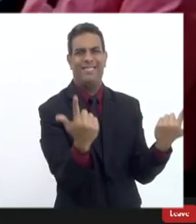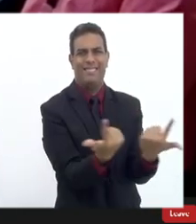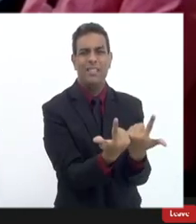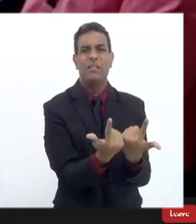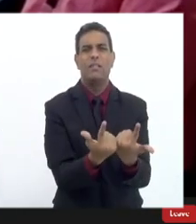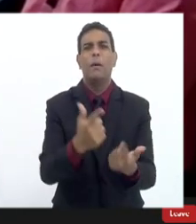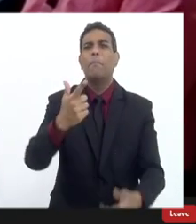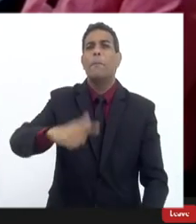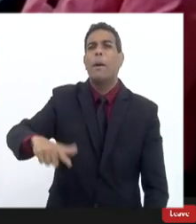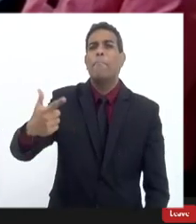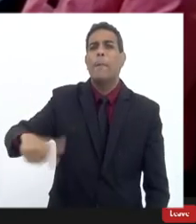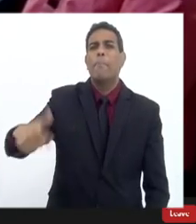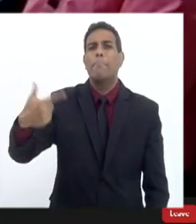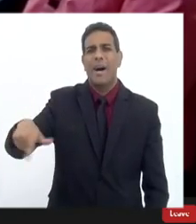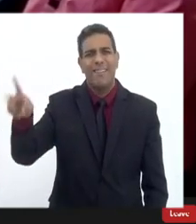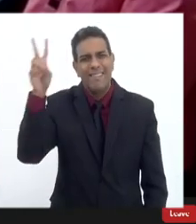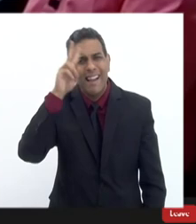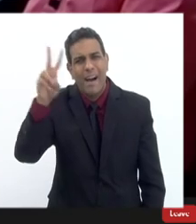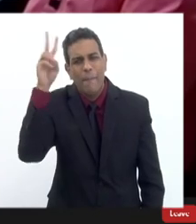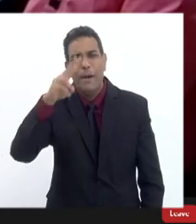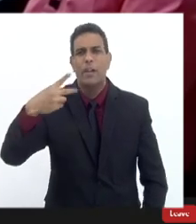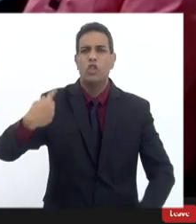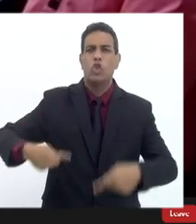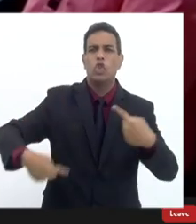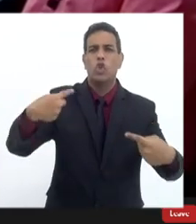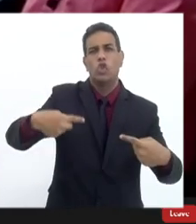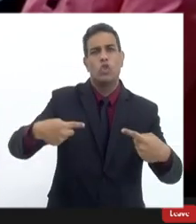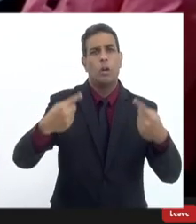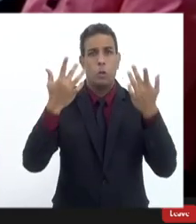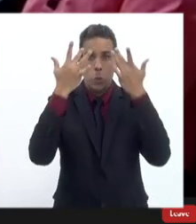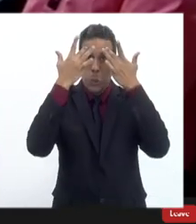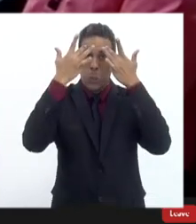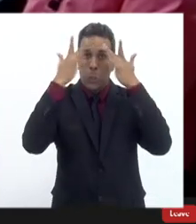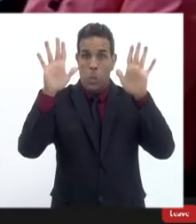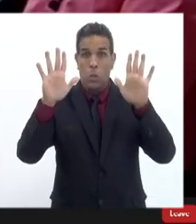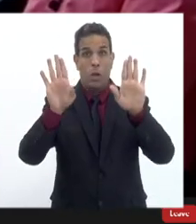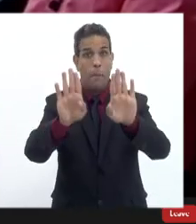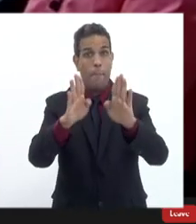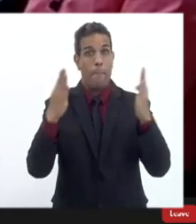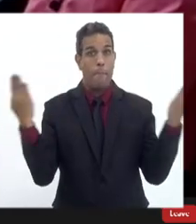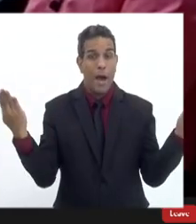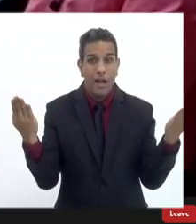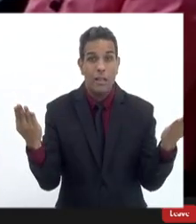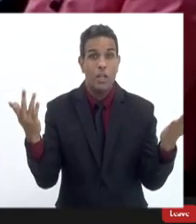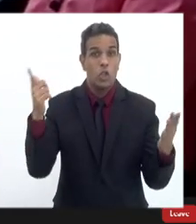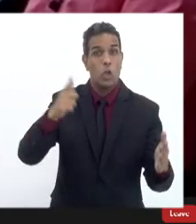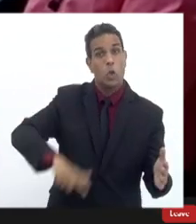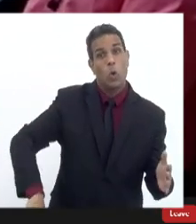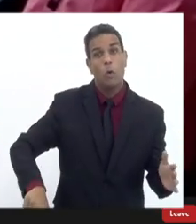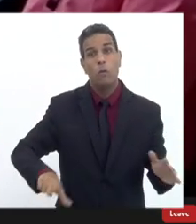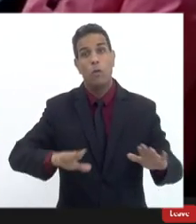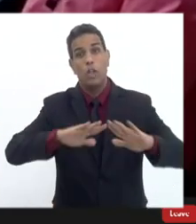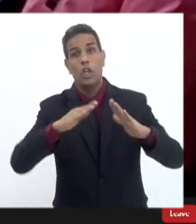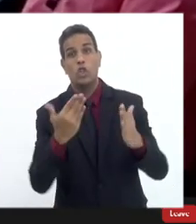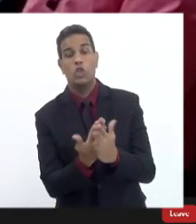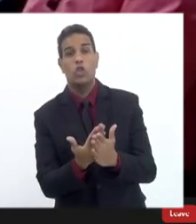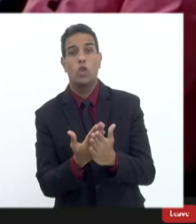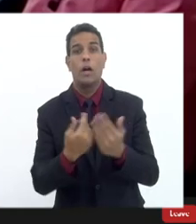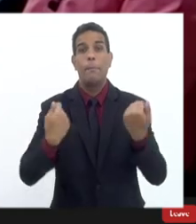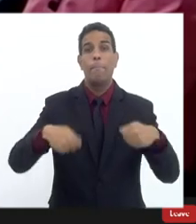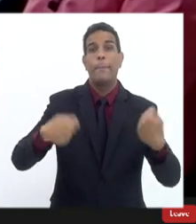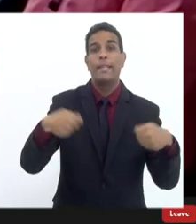de novo, né, um alerjão. Eu não sei se tem a possibilidade de abrir janelas, então é toda uma